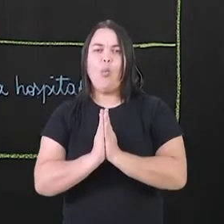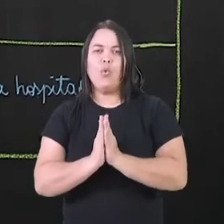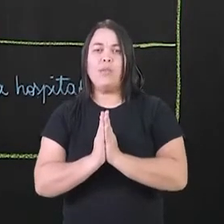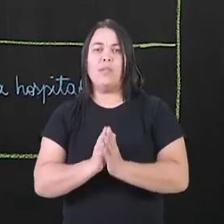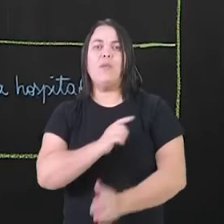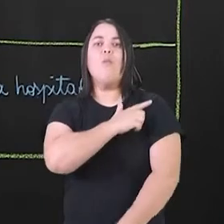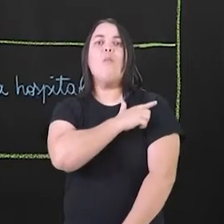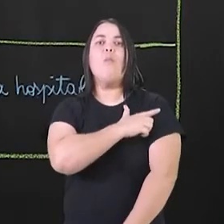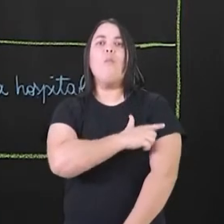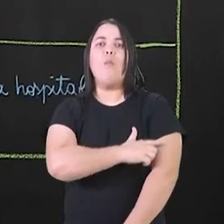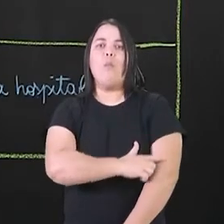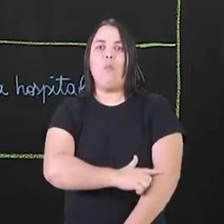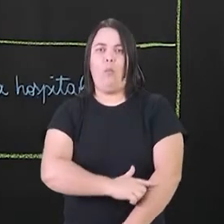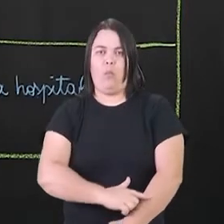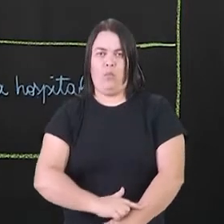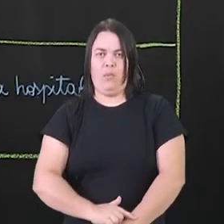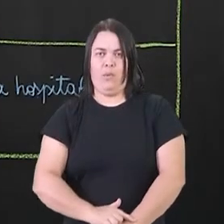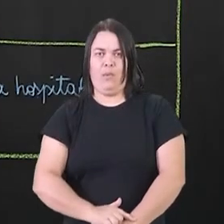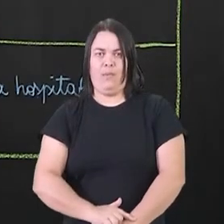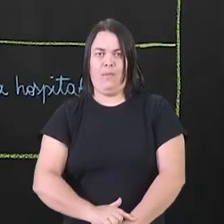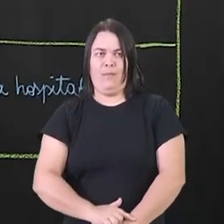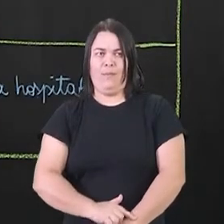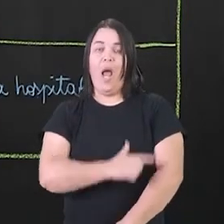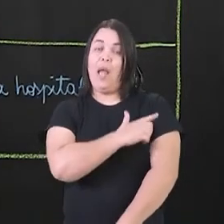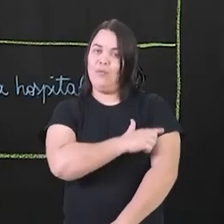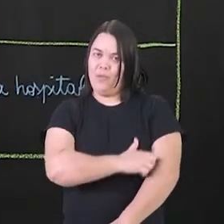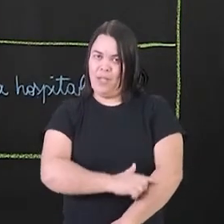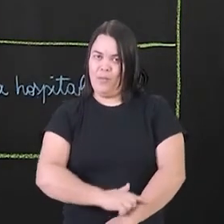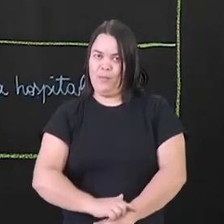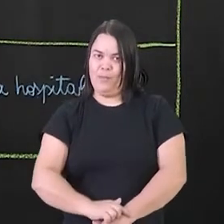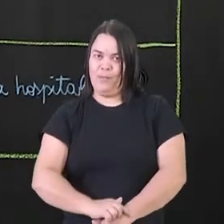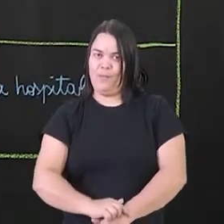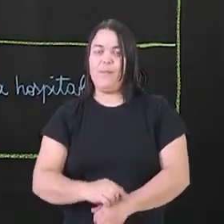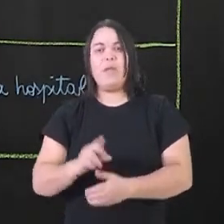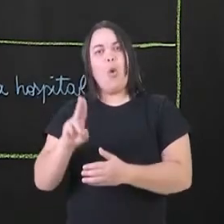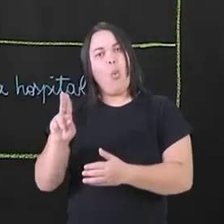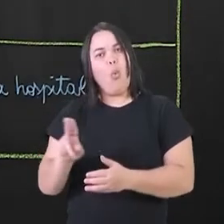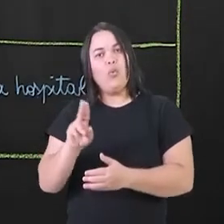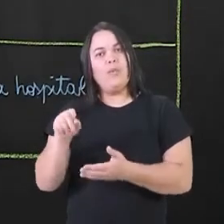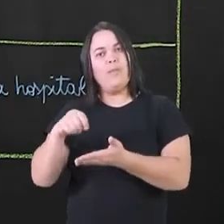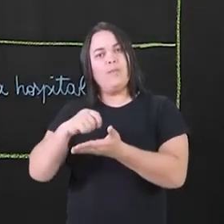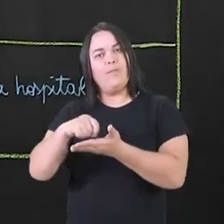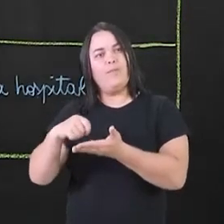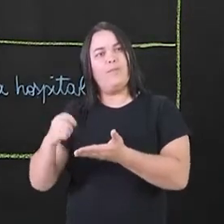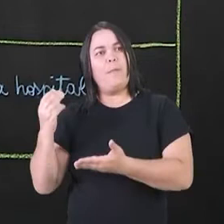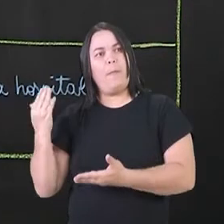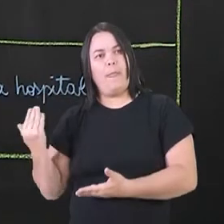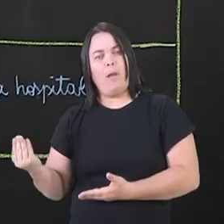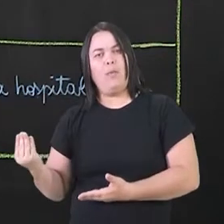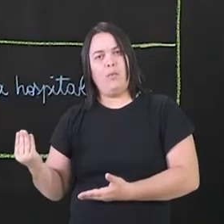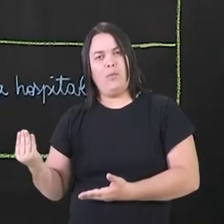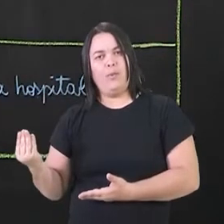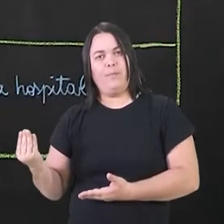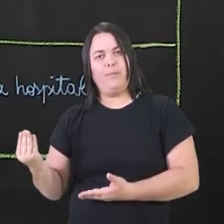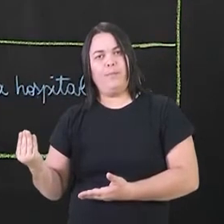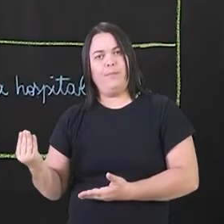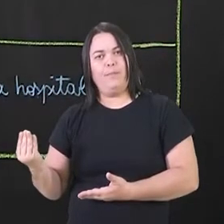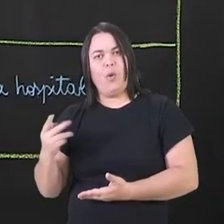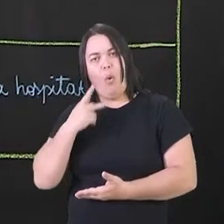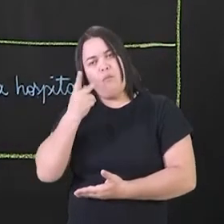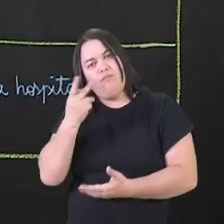solicitação, um pedido polite, educado, a gente usa o could. Vamos ver aqui,